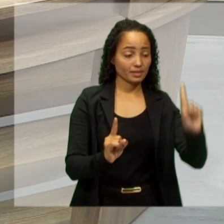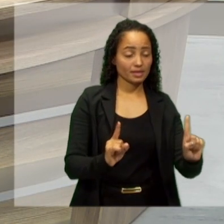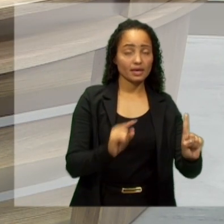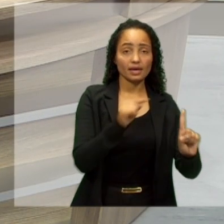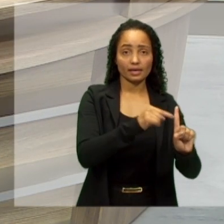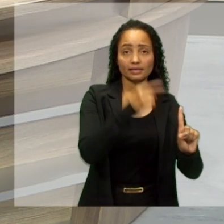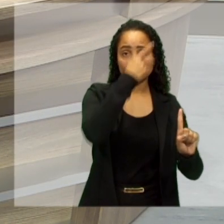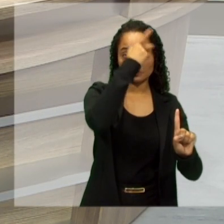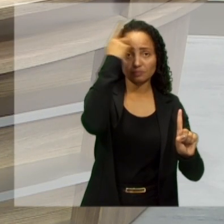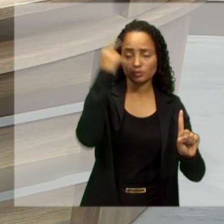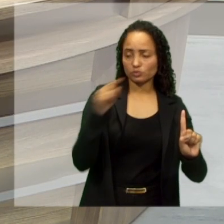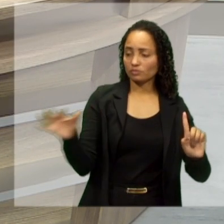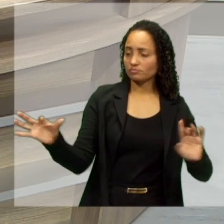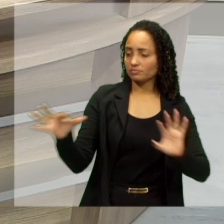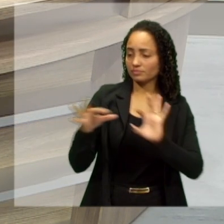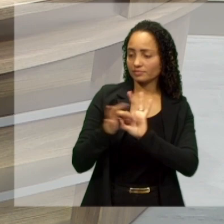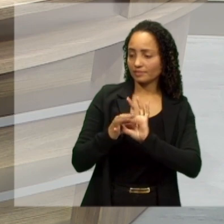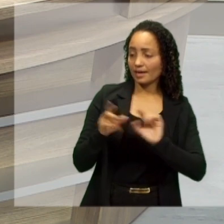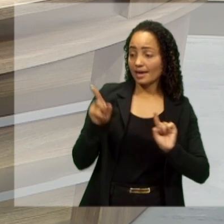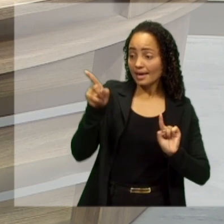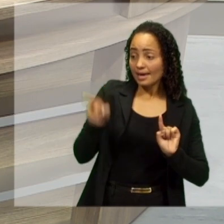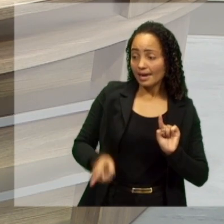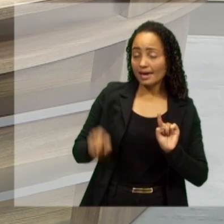estavam atreladas a ele, esses